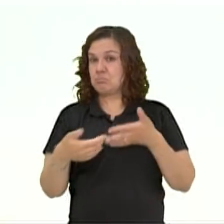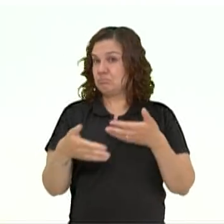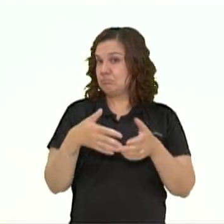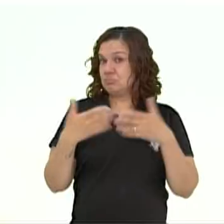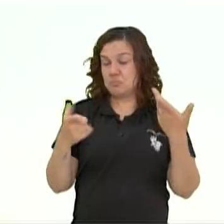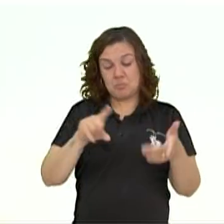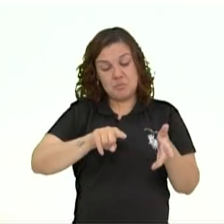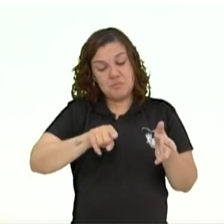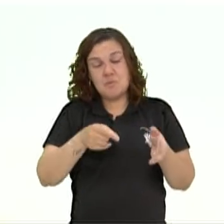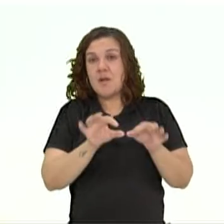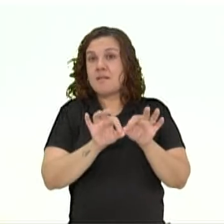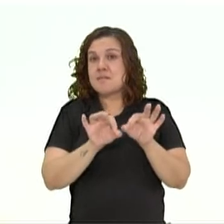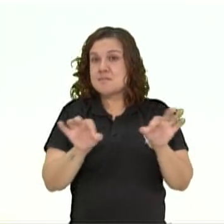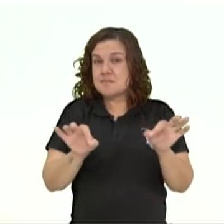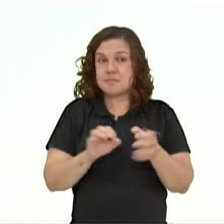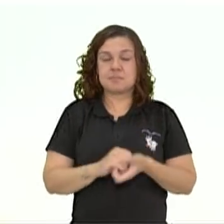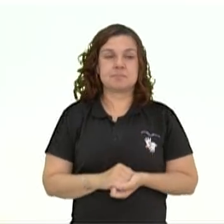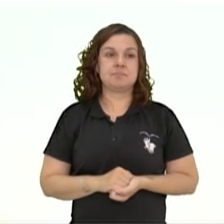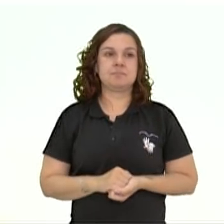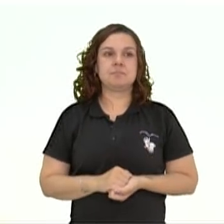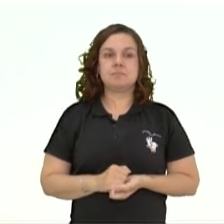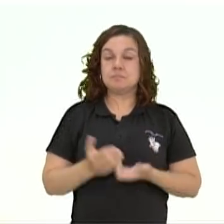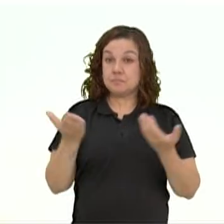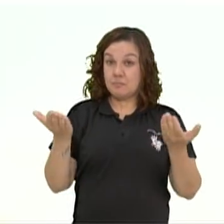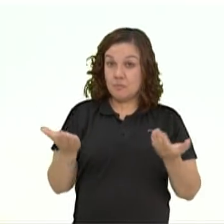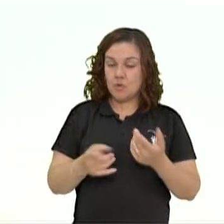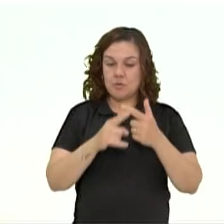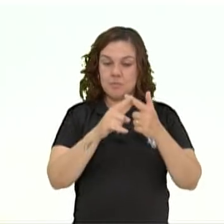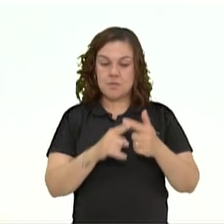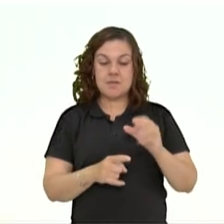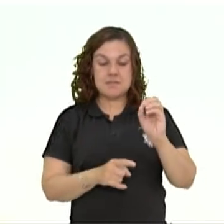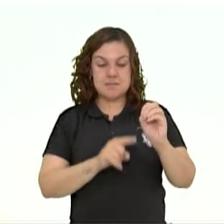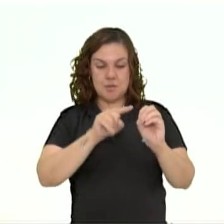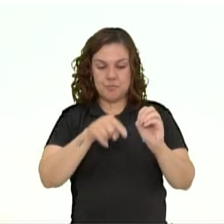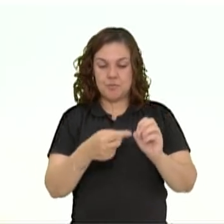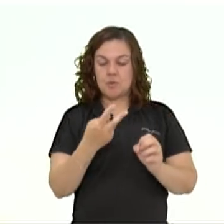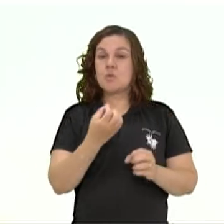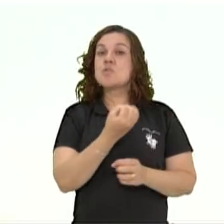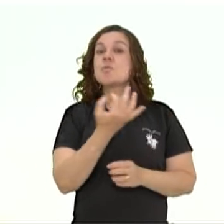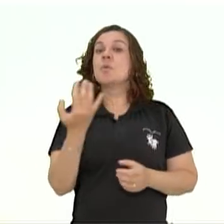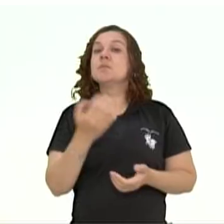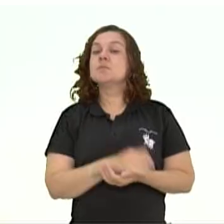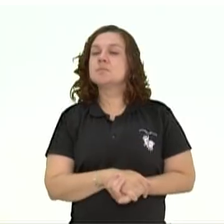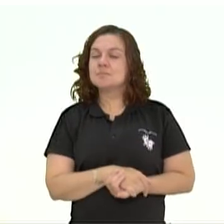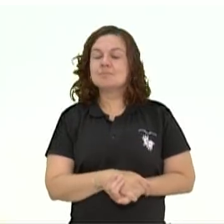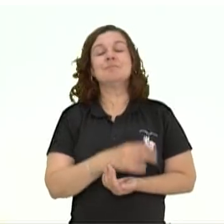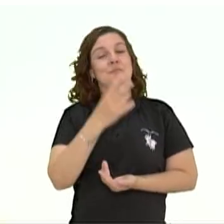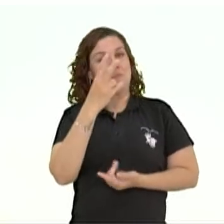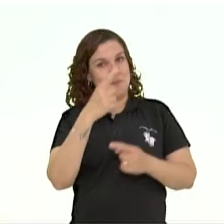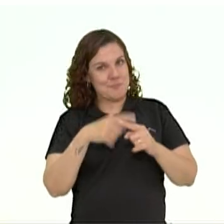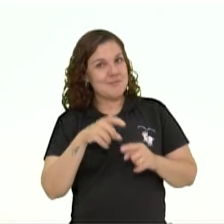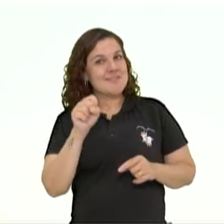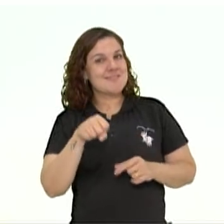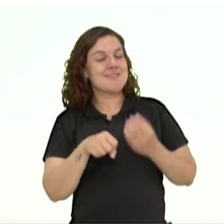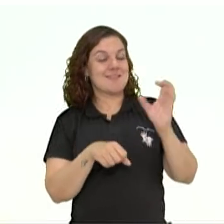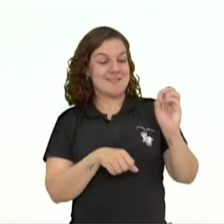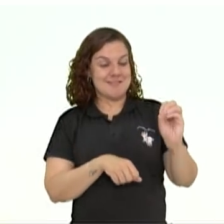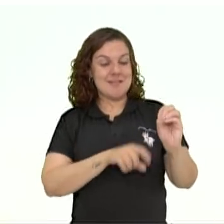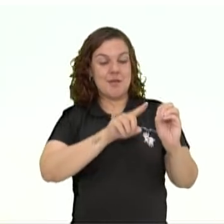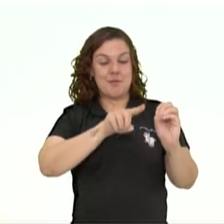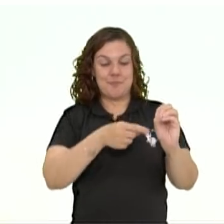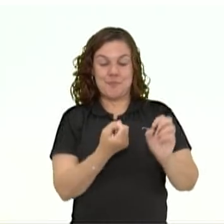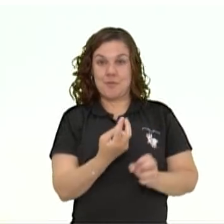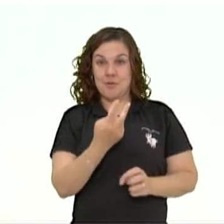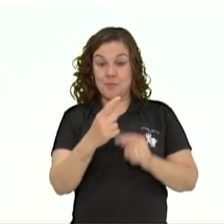a vírgula, né? É um racional. Então, nós vamos multiplicar o 0,2 por quantas vezes? 2 vezes, né?